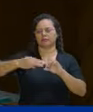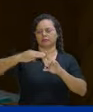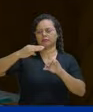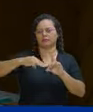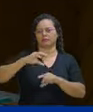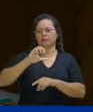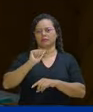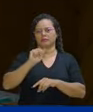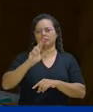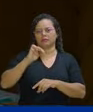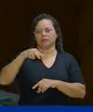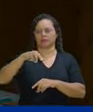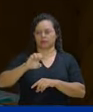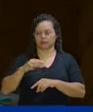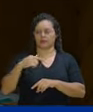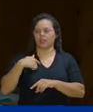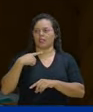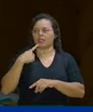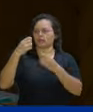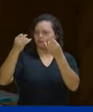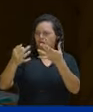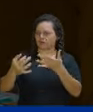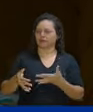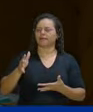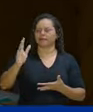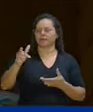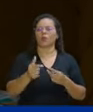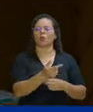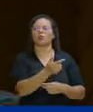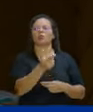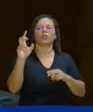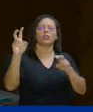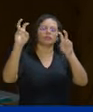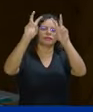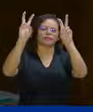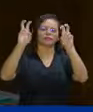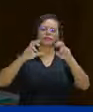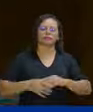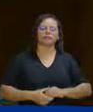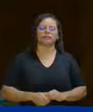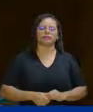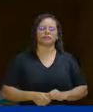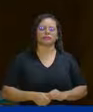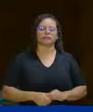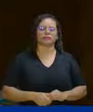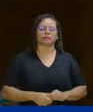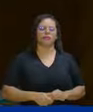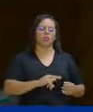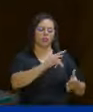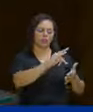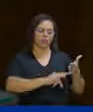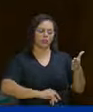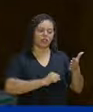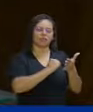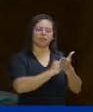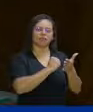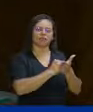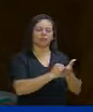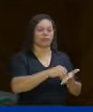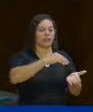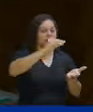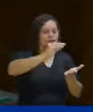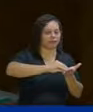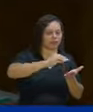de 20/3/2024. Outra, abro aspas, a ausência de contrato e